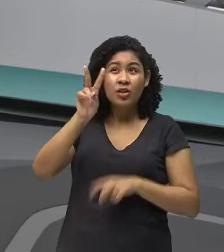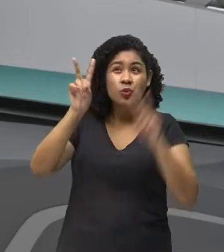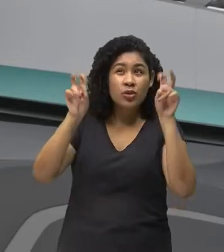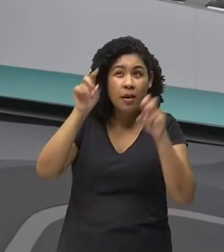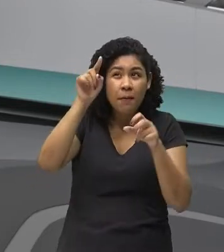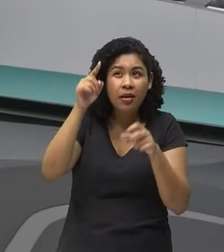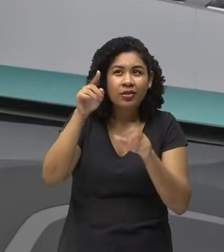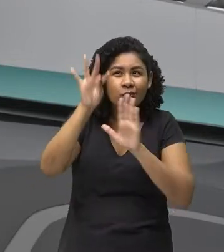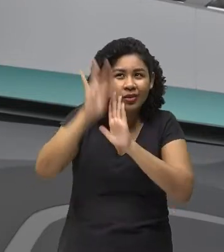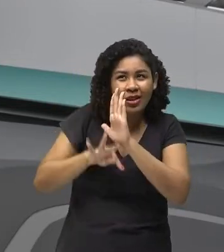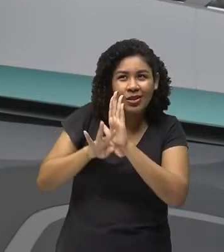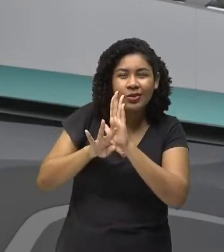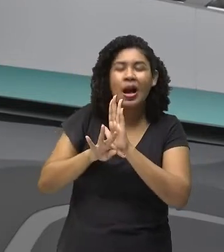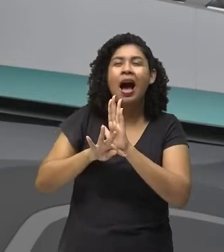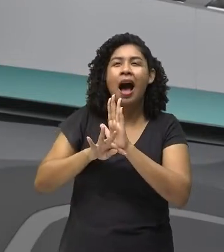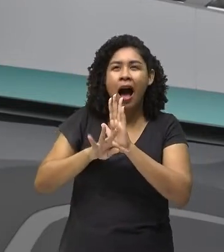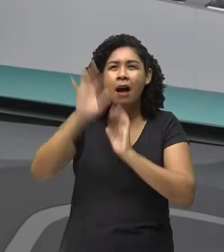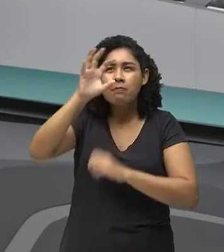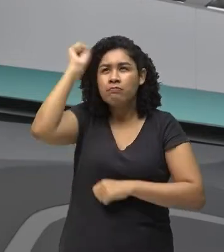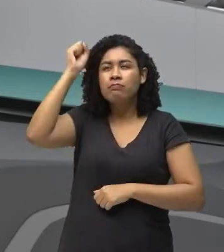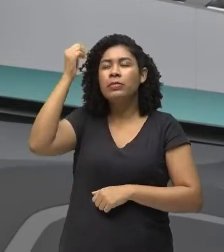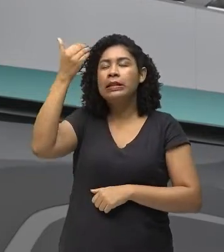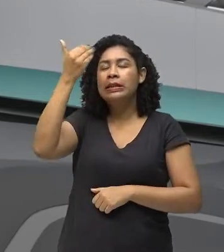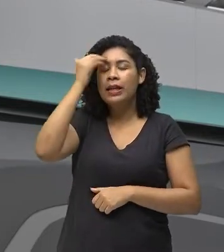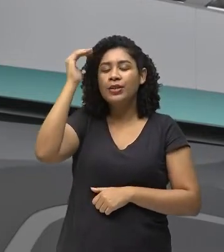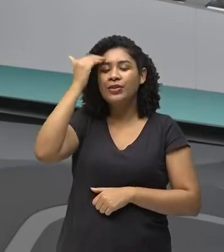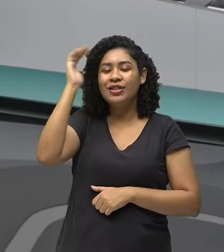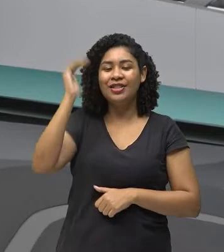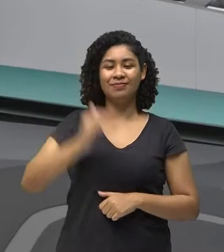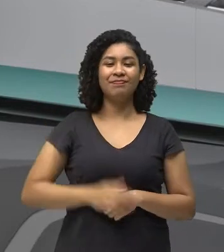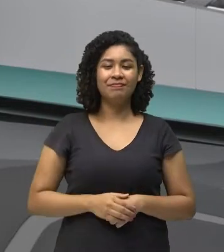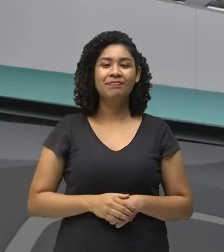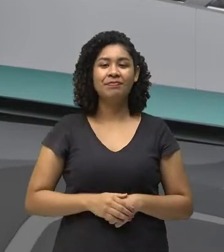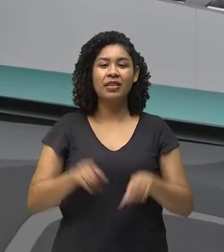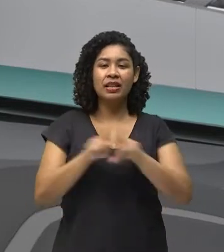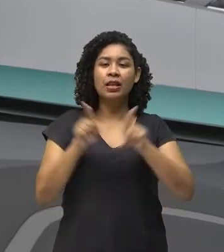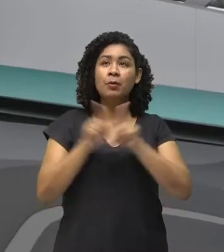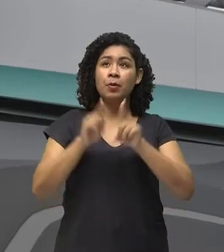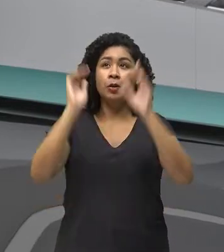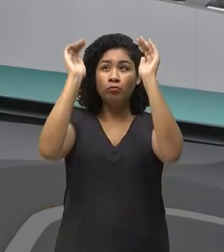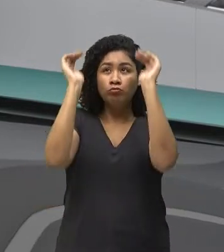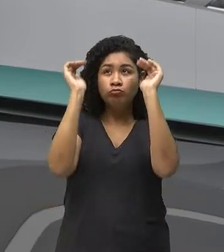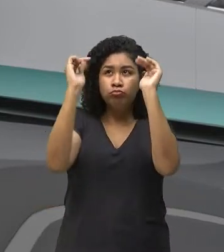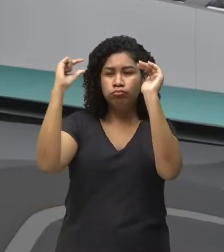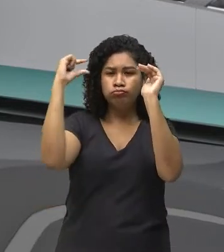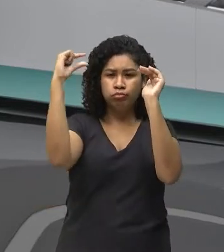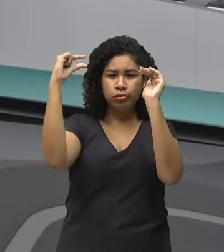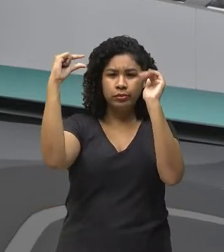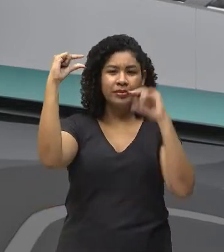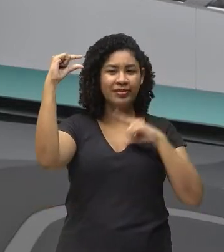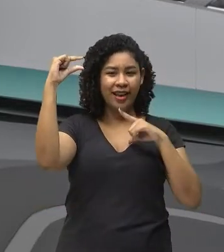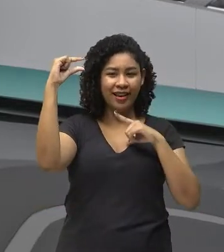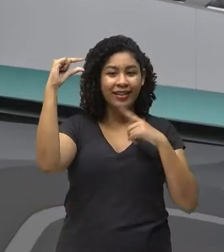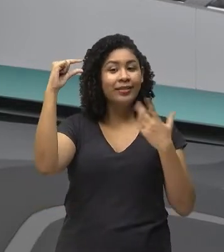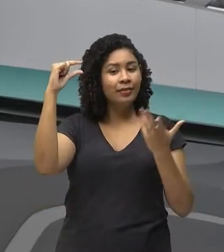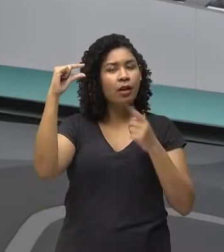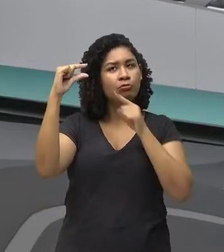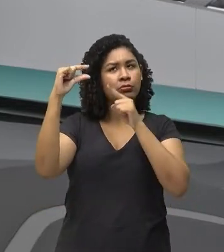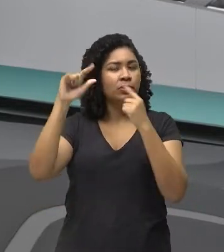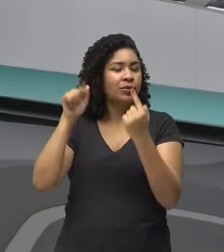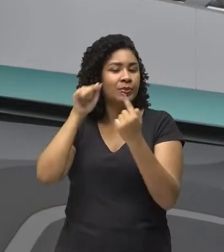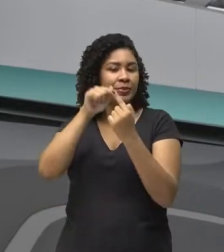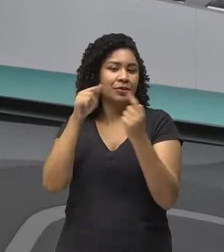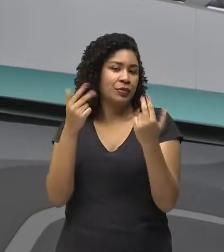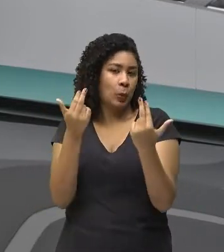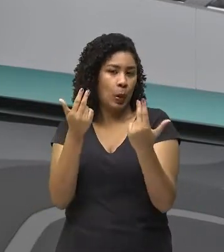Pum! Ok? A mesma coisa no subtítulo. Ele vai falar só um pouquinho mais, mas a ideia é sempre a mesma. Então, quando